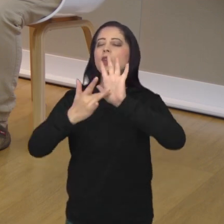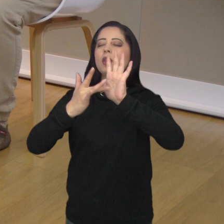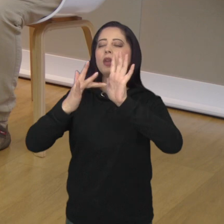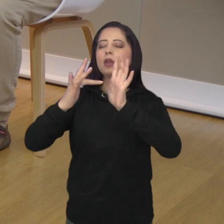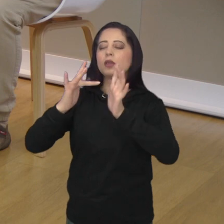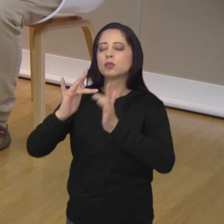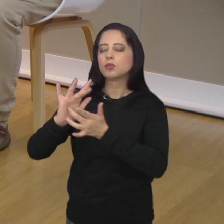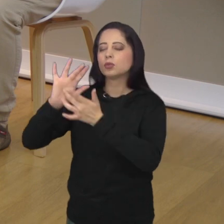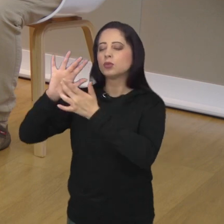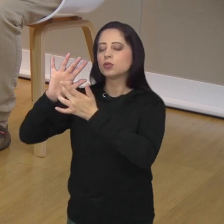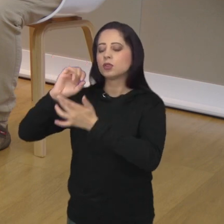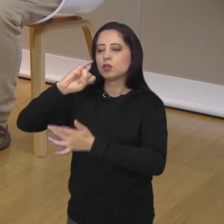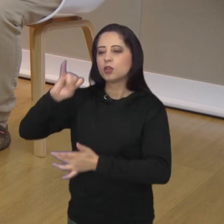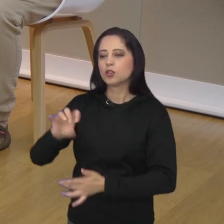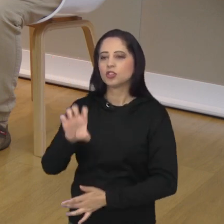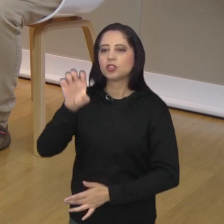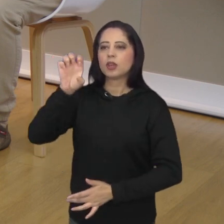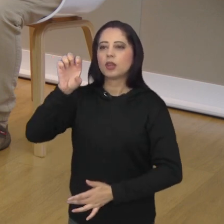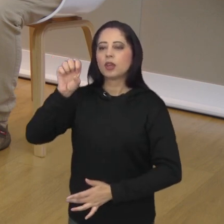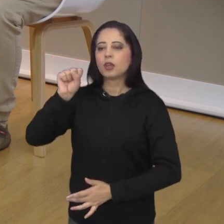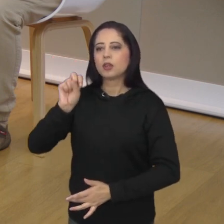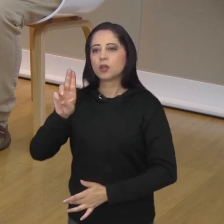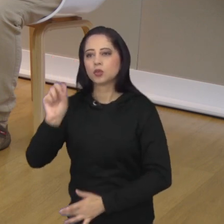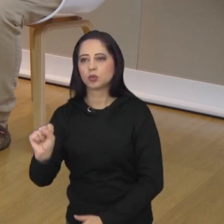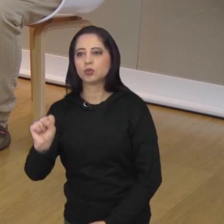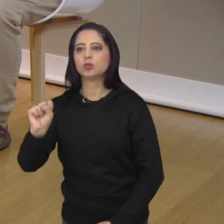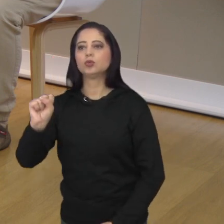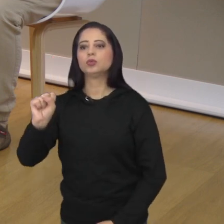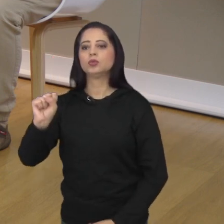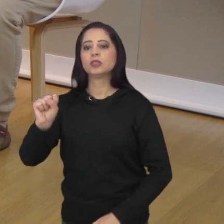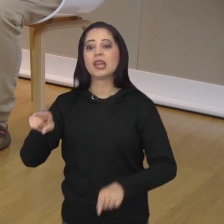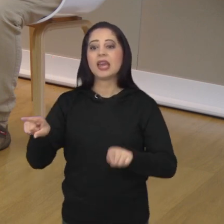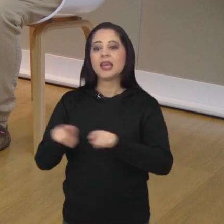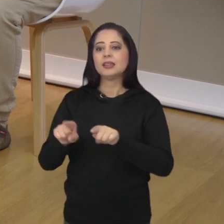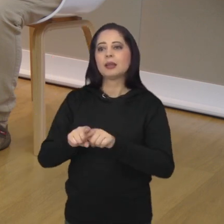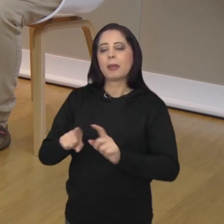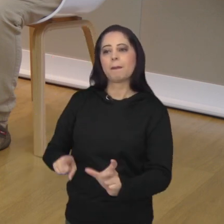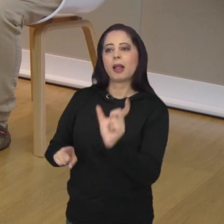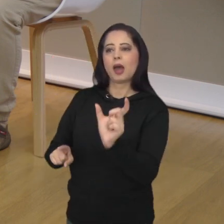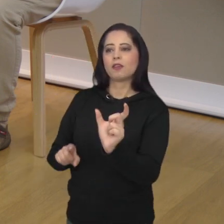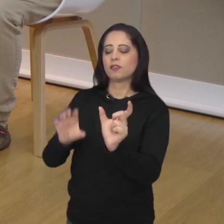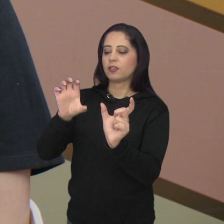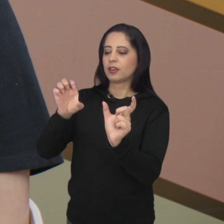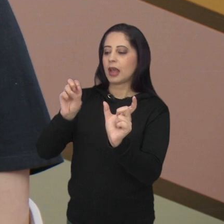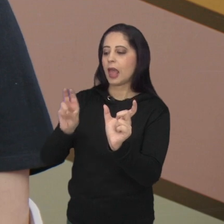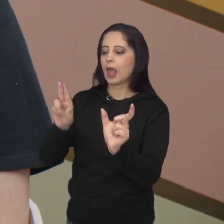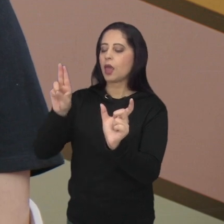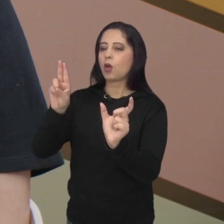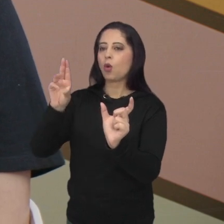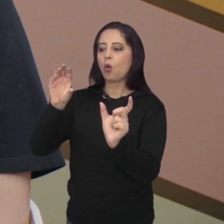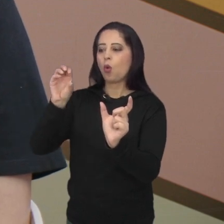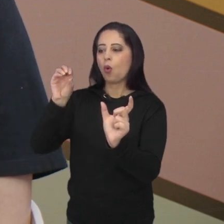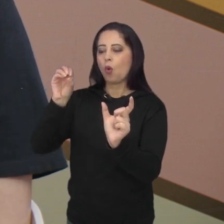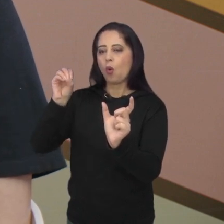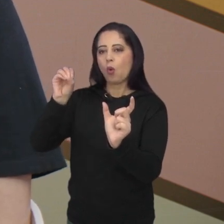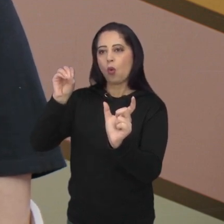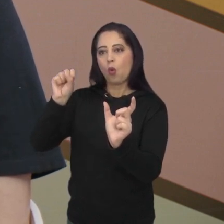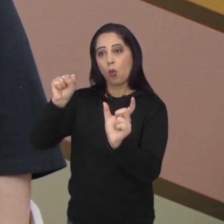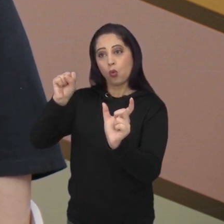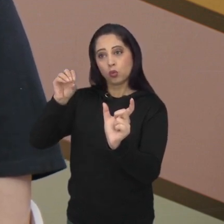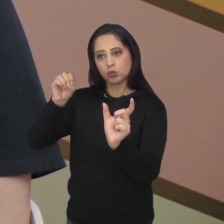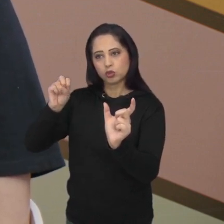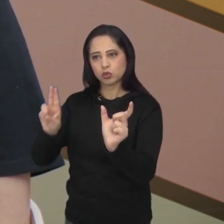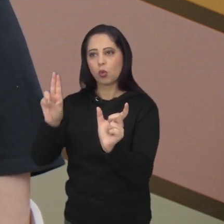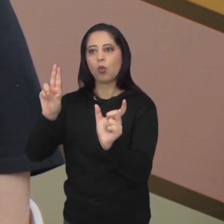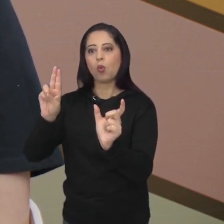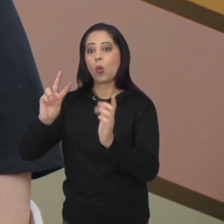Jesus, Jesus. Ou muitos utilizam também eu sou, que é a tradução, né, do